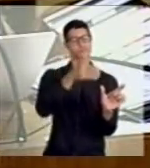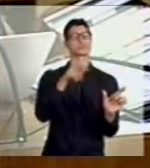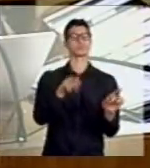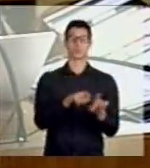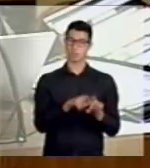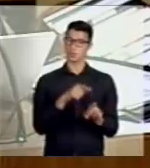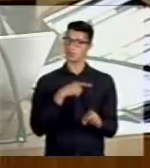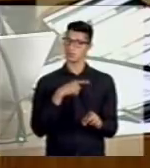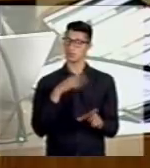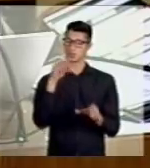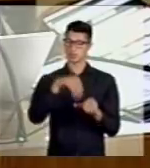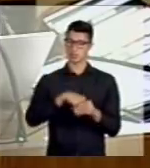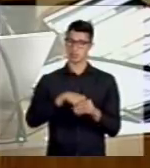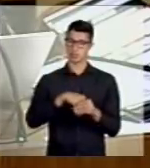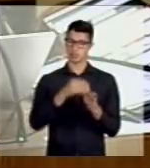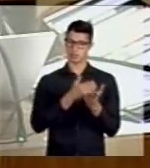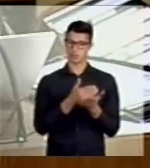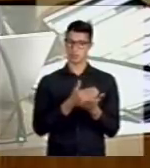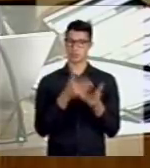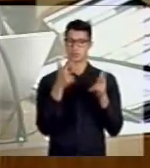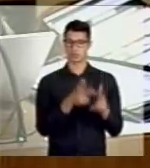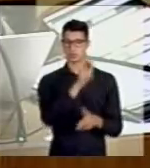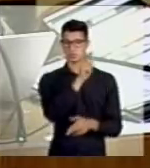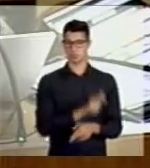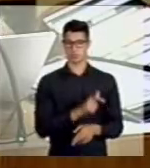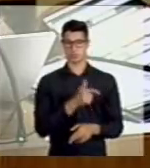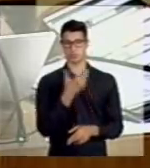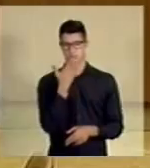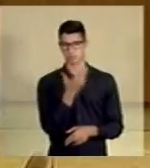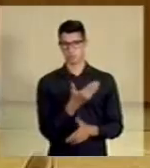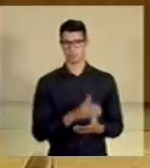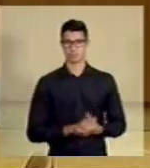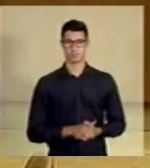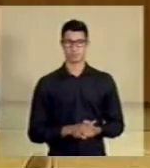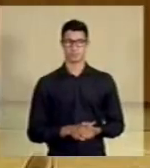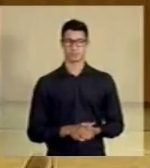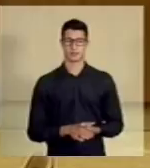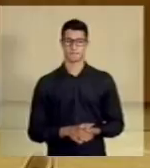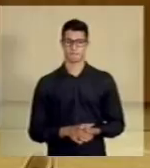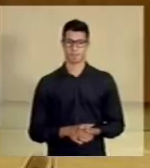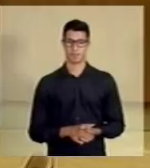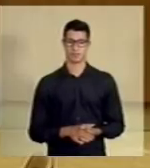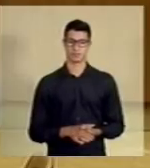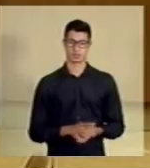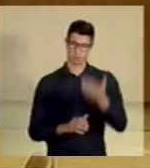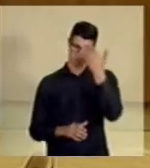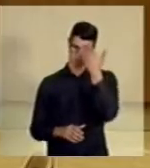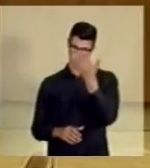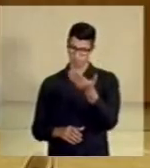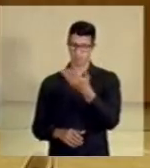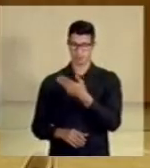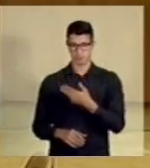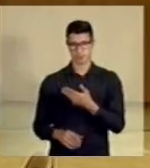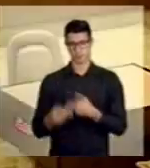está na inicial, tal como Vossa Excelência no pedido. Agradeço a Vossa Excelência.